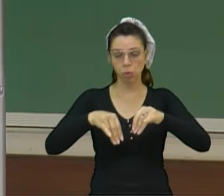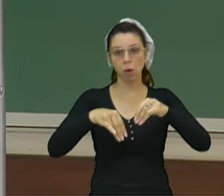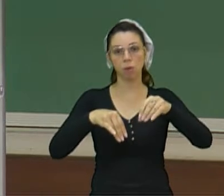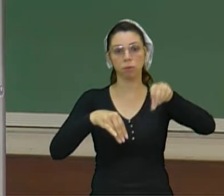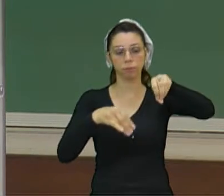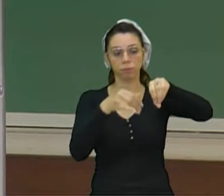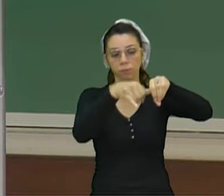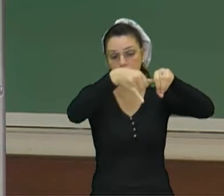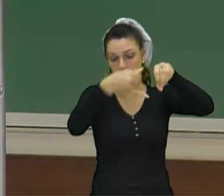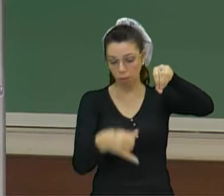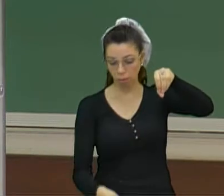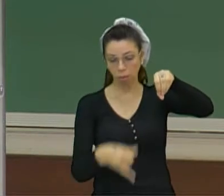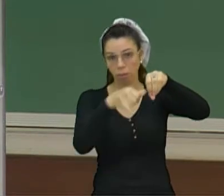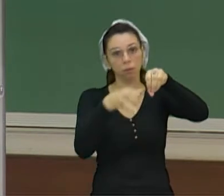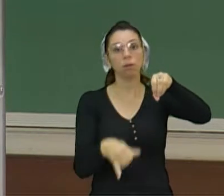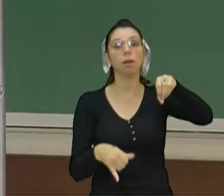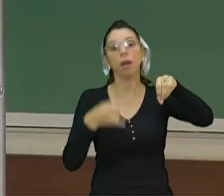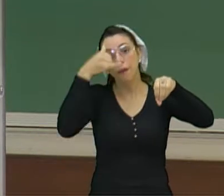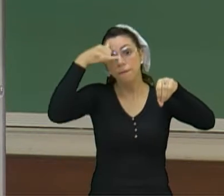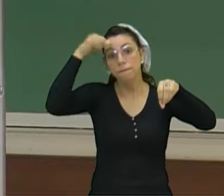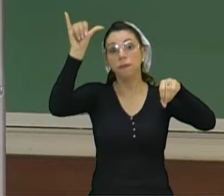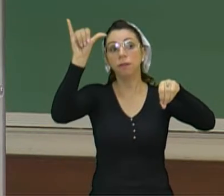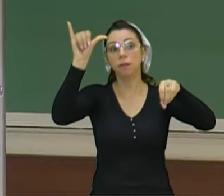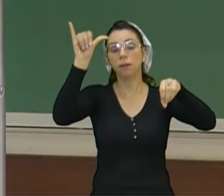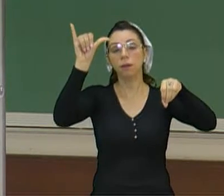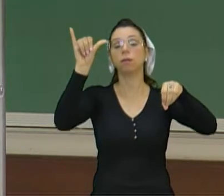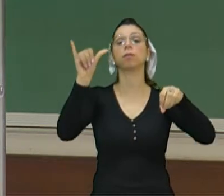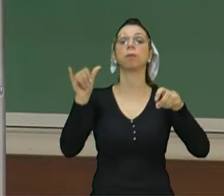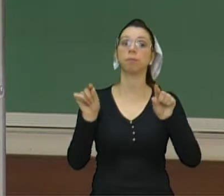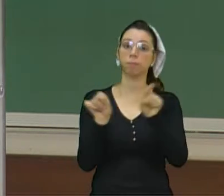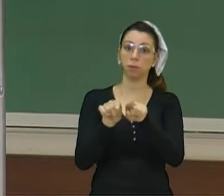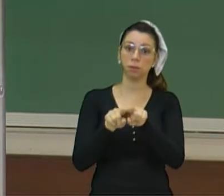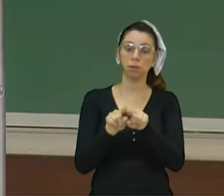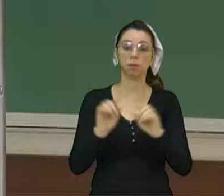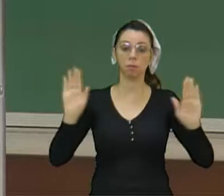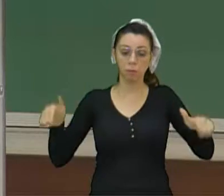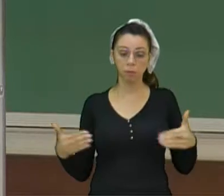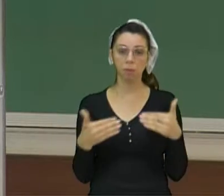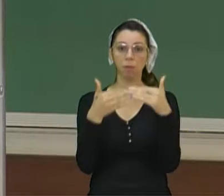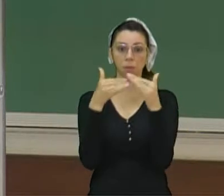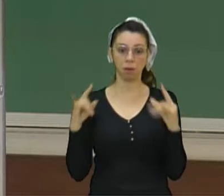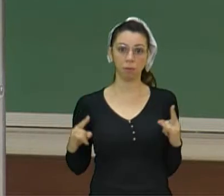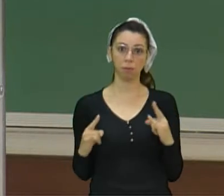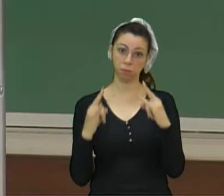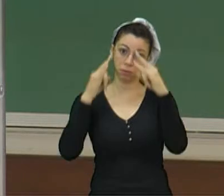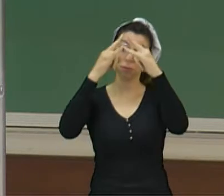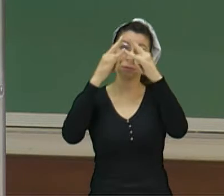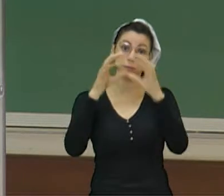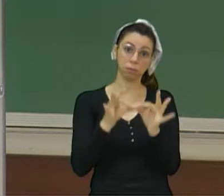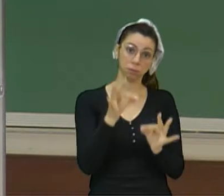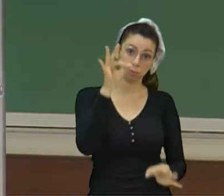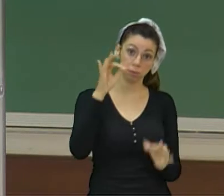Evita. Combinado também com o tamanho daquelas torres de sustentação aérea,